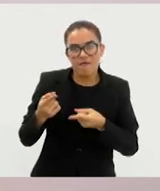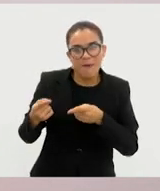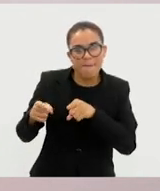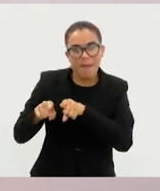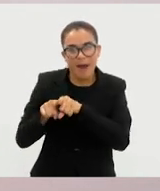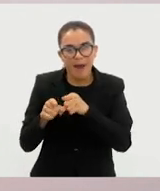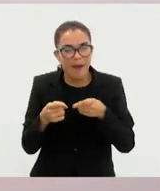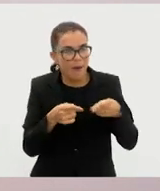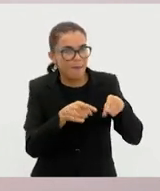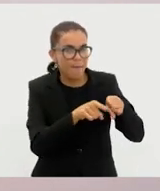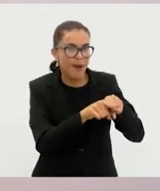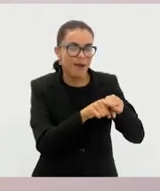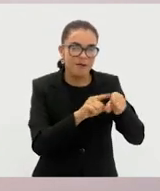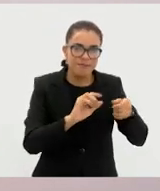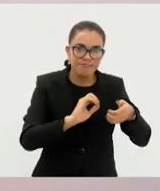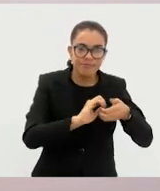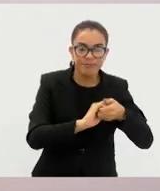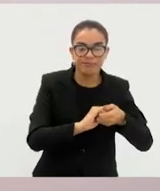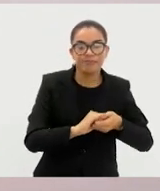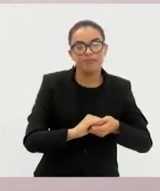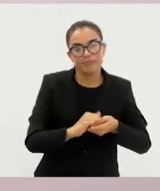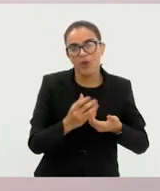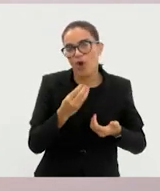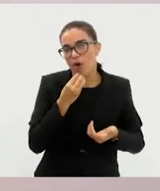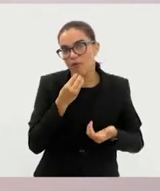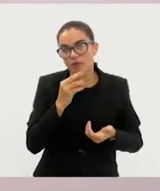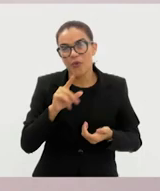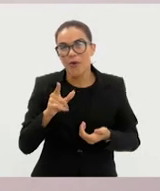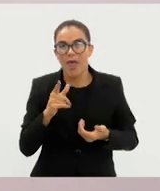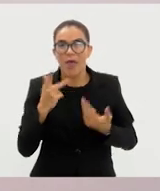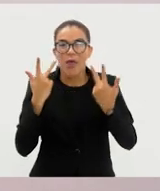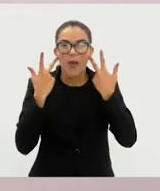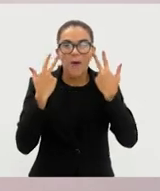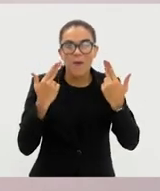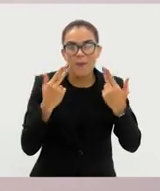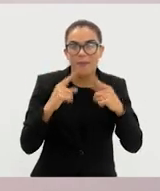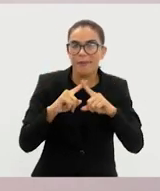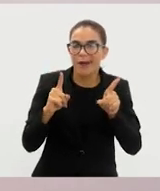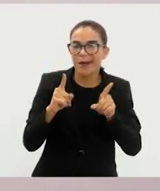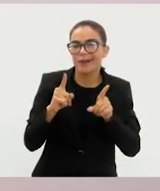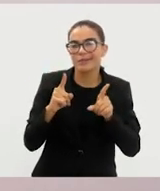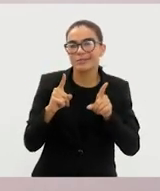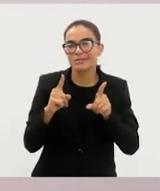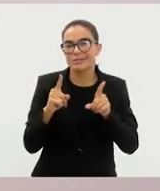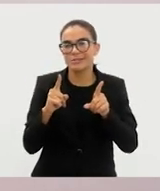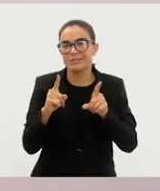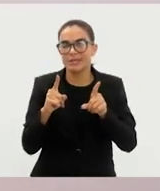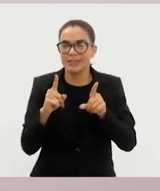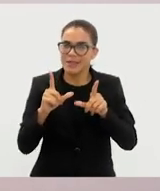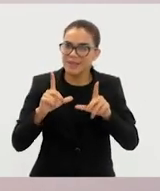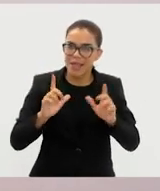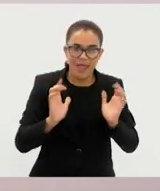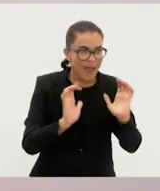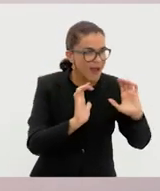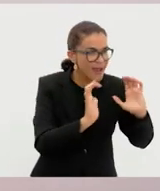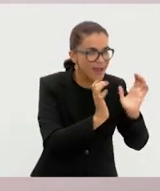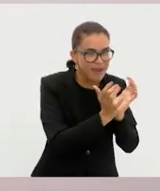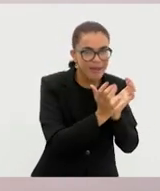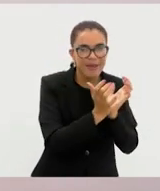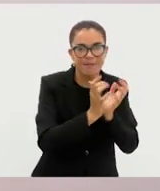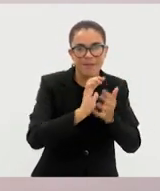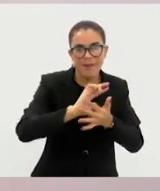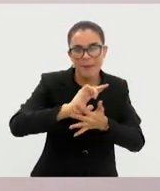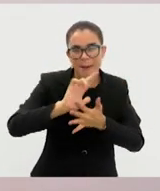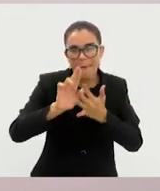estão, que não são recorrentes, né? Mas aí também se observa mérito da equipe, da Cefaz, da Ceplag, a quem eu